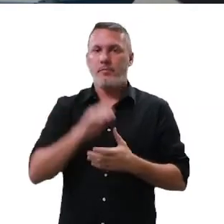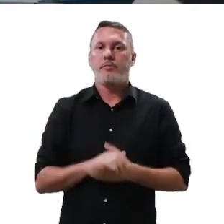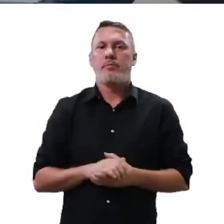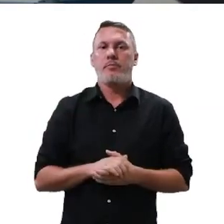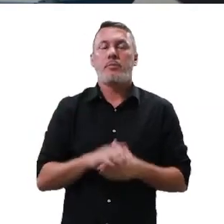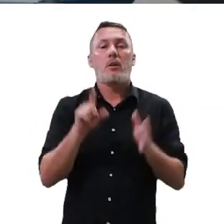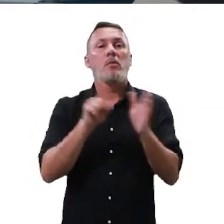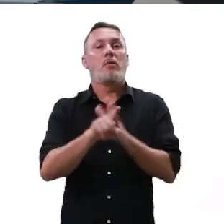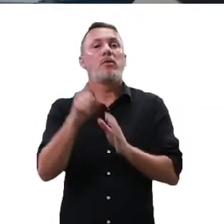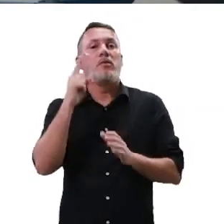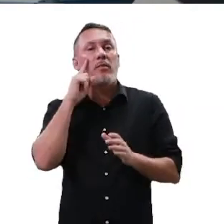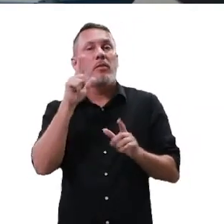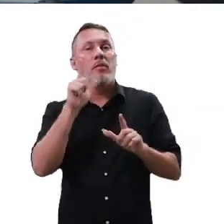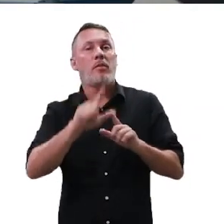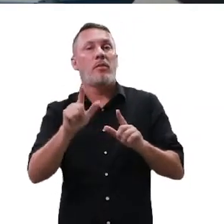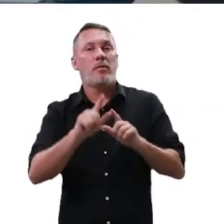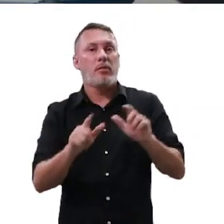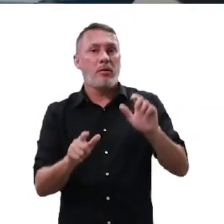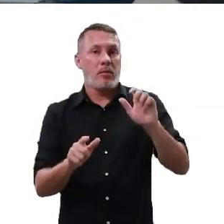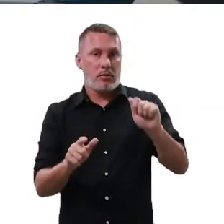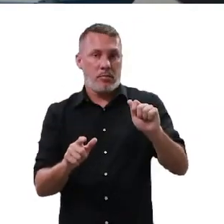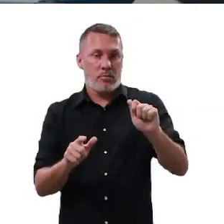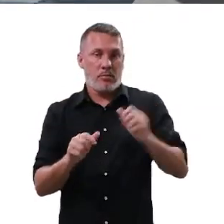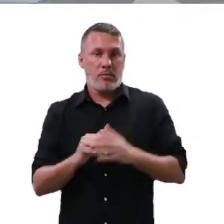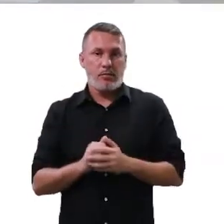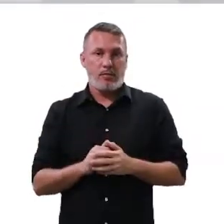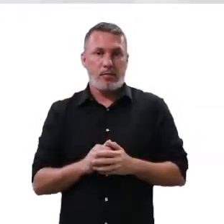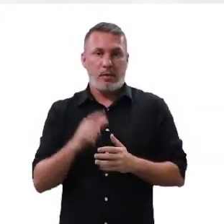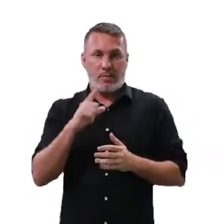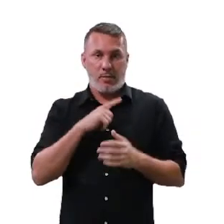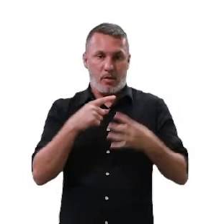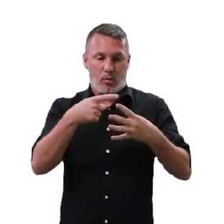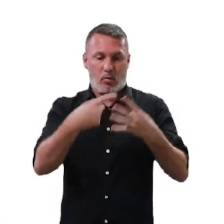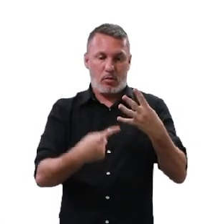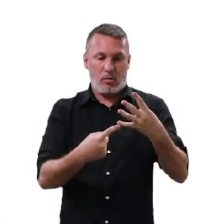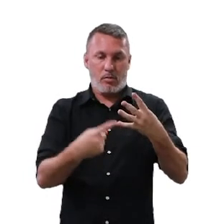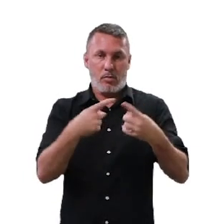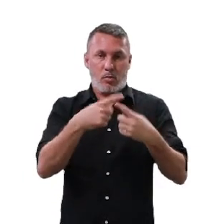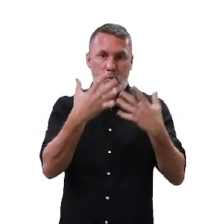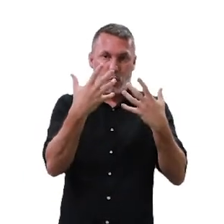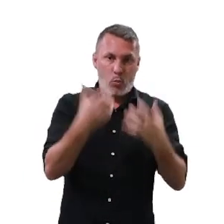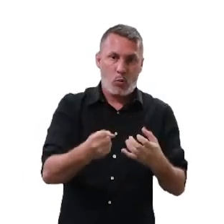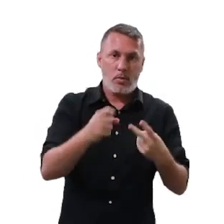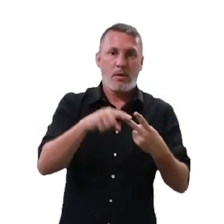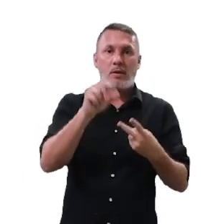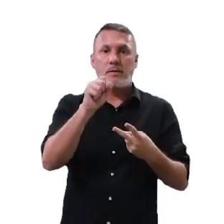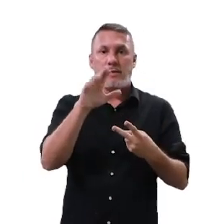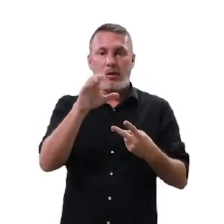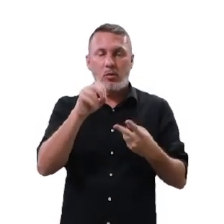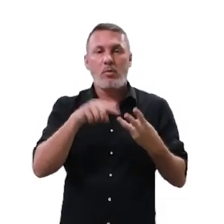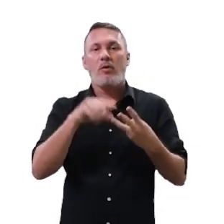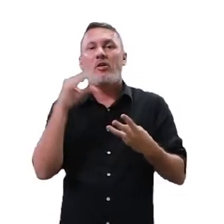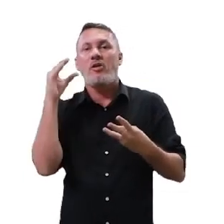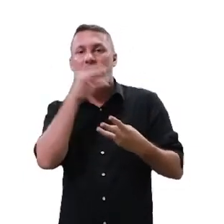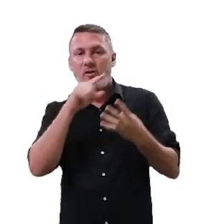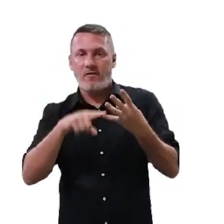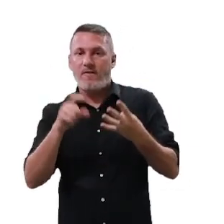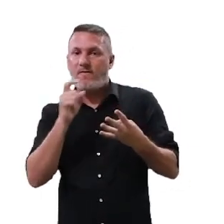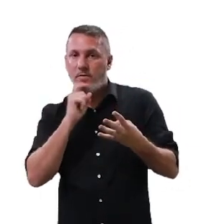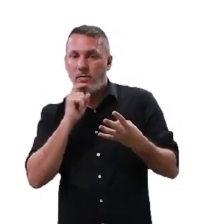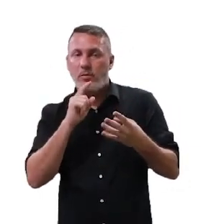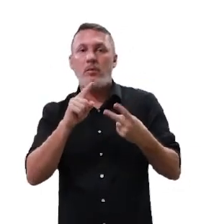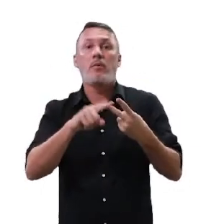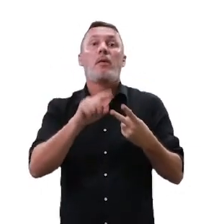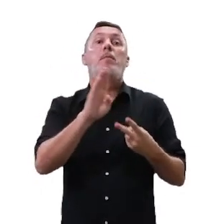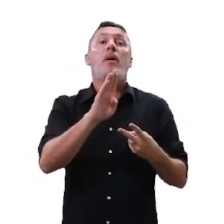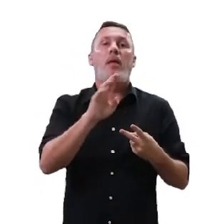escola importante. Alternativa A, pelas 4 raízes, úmido, seco, quente e frio. B,